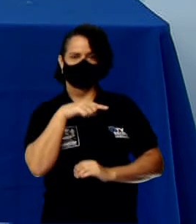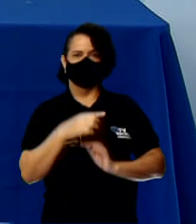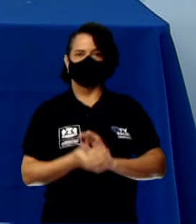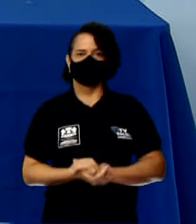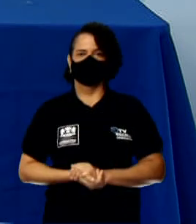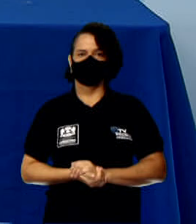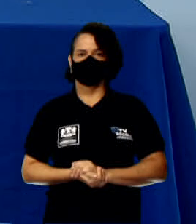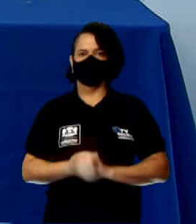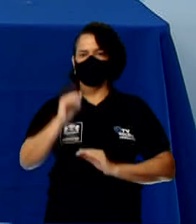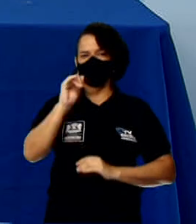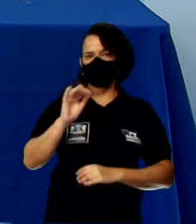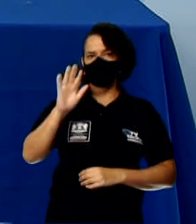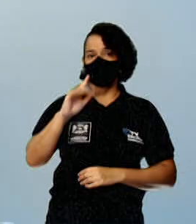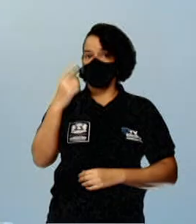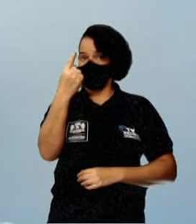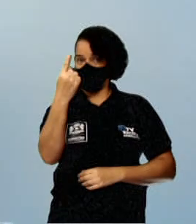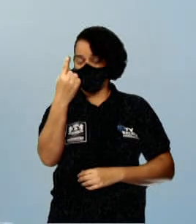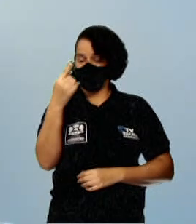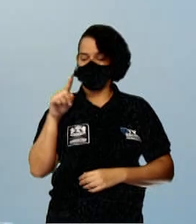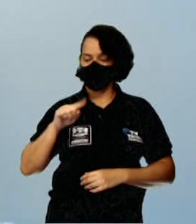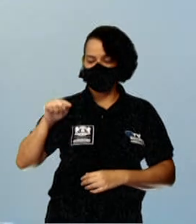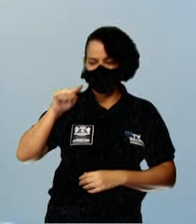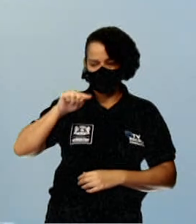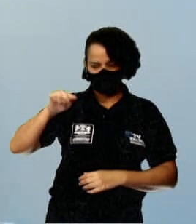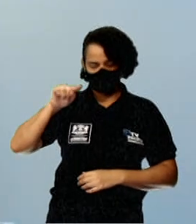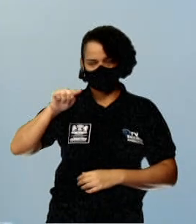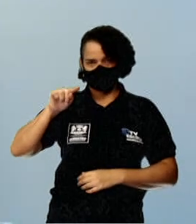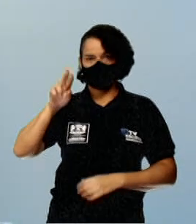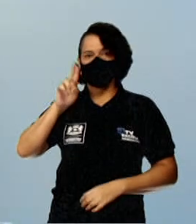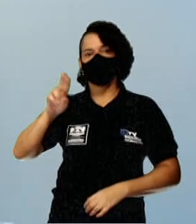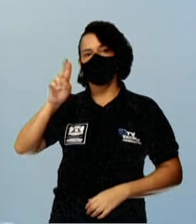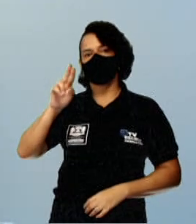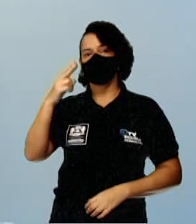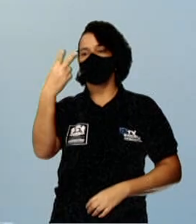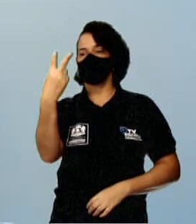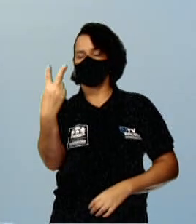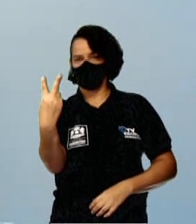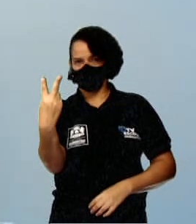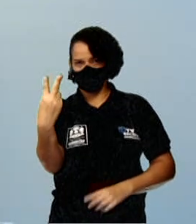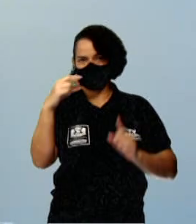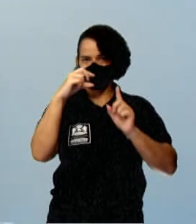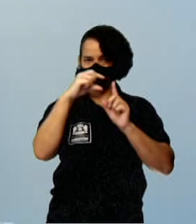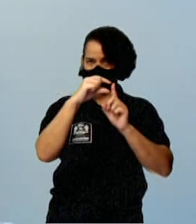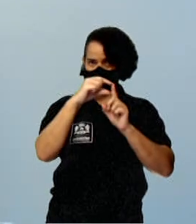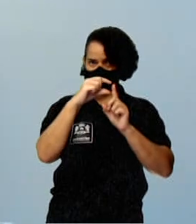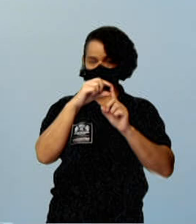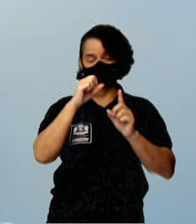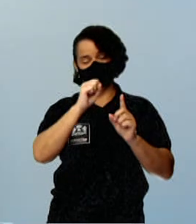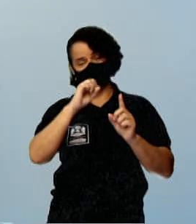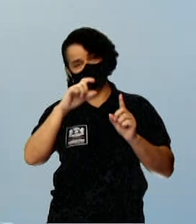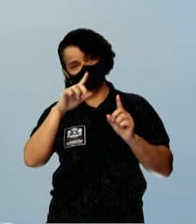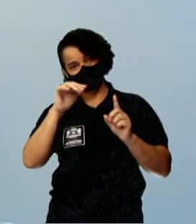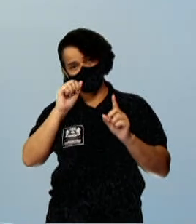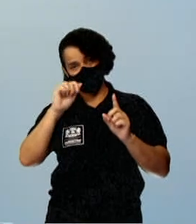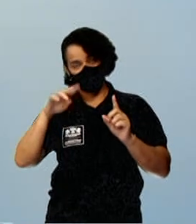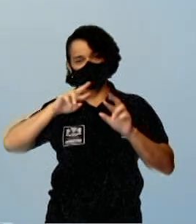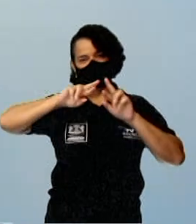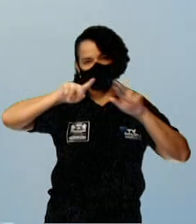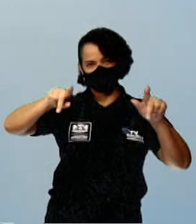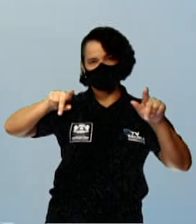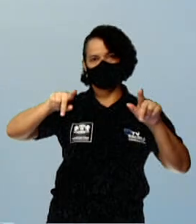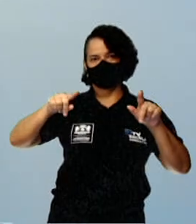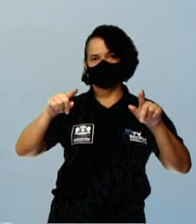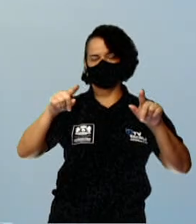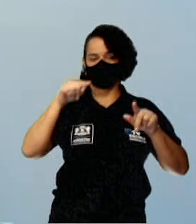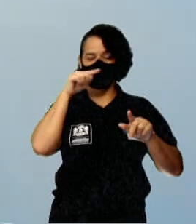com uma bolinha. No caso, eu vou utilizar duas palavras diferentes, duas sílabas diferentes para essa figura de uma bolinha.